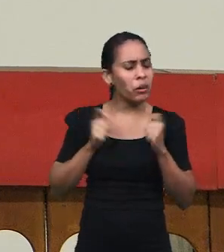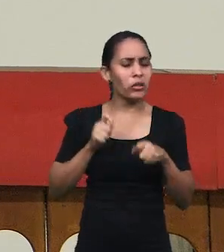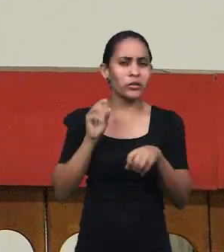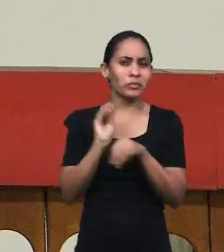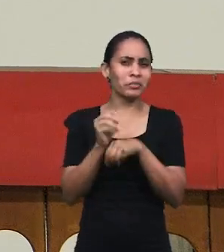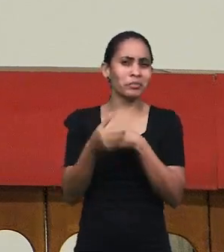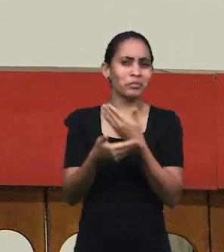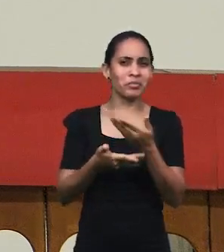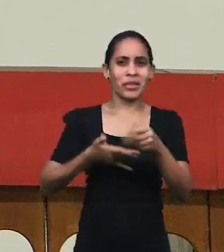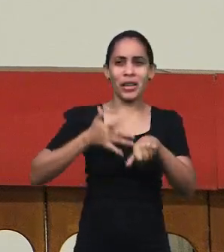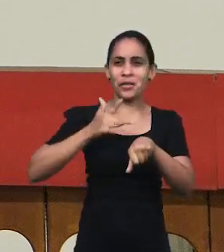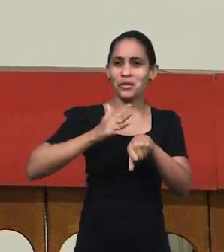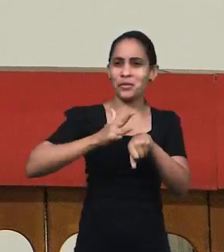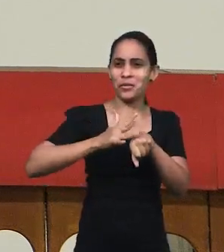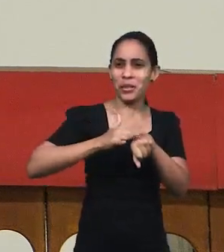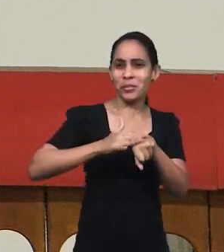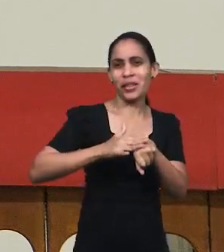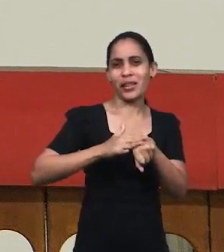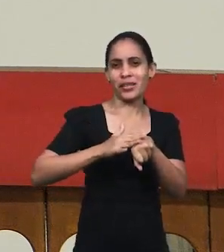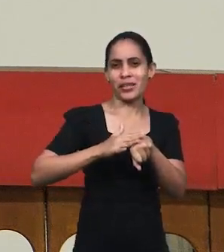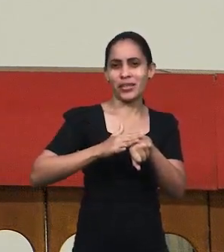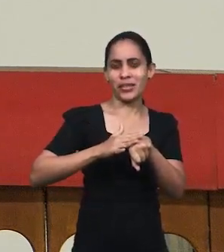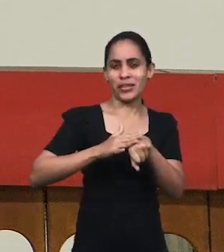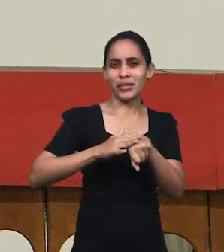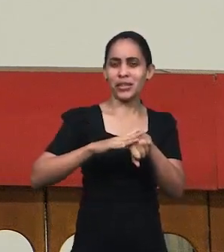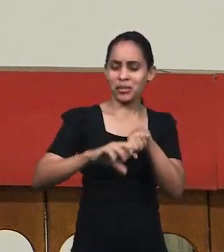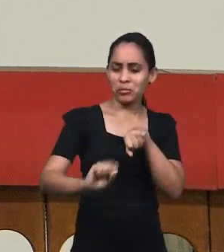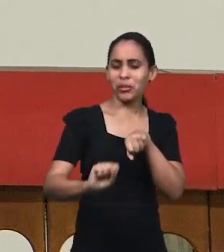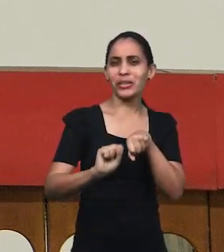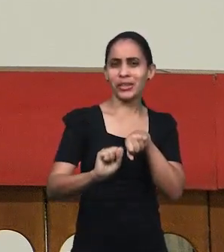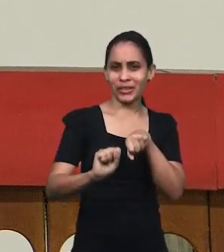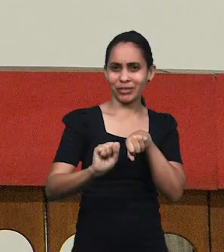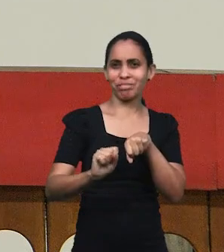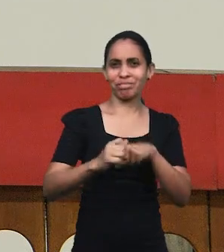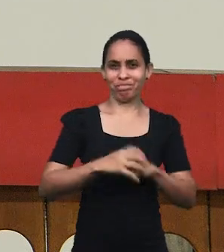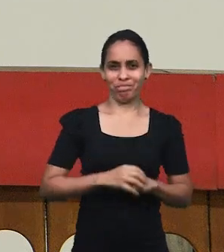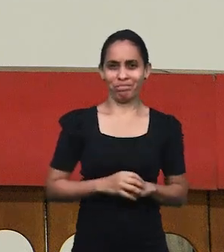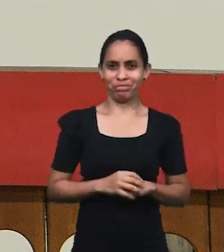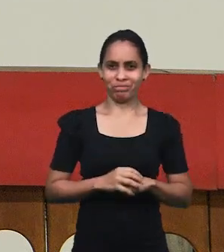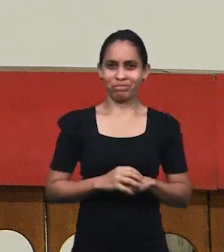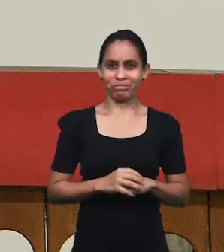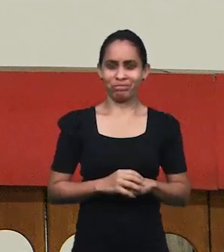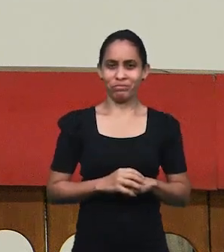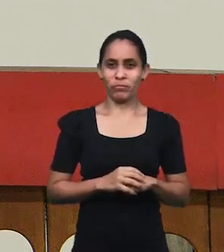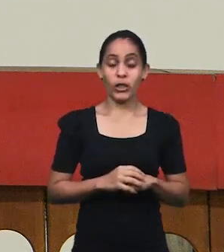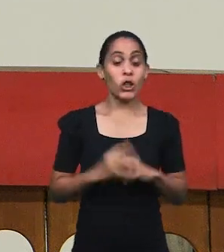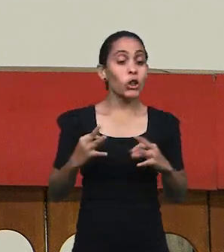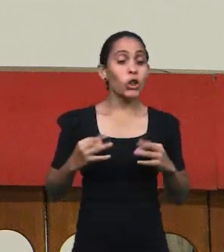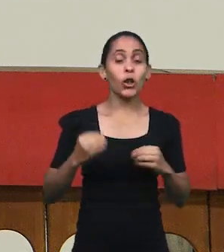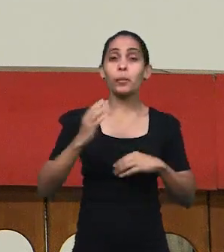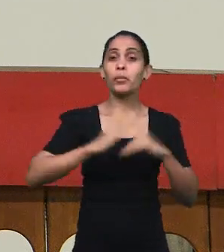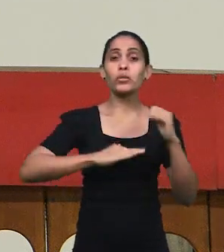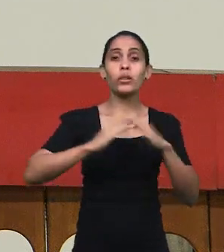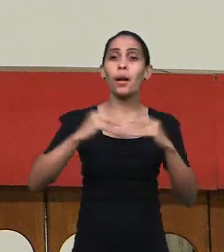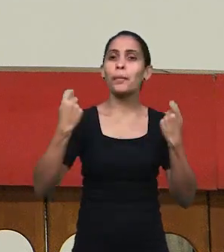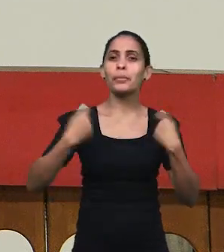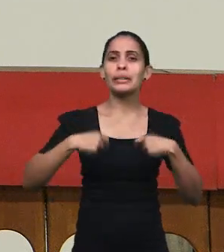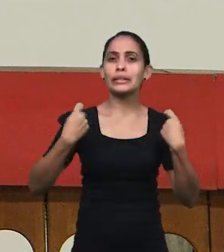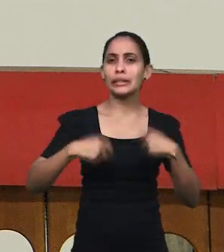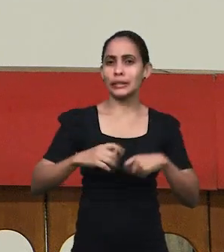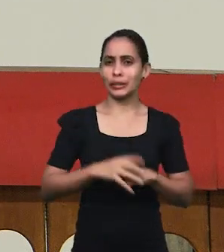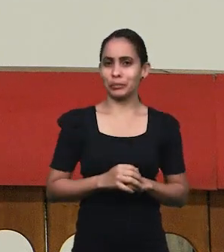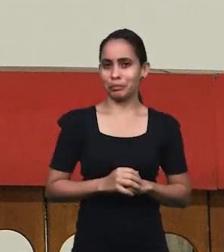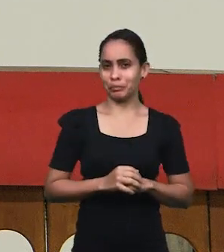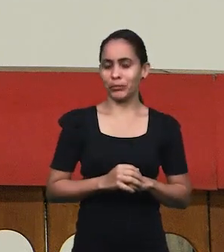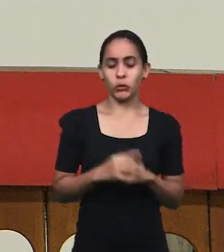Ele pode curar as enfermidades que estão dentro da nossa casa, aqui dentro. E todo profissional precisa